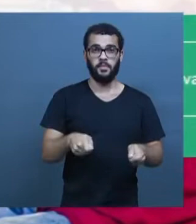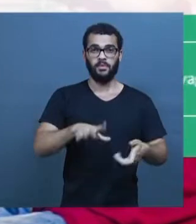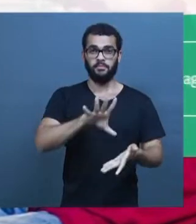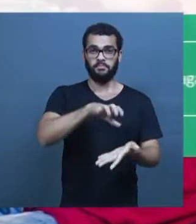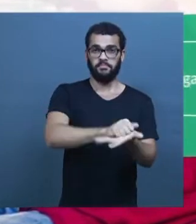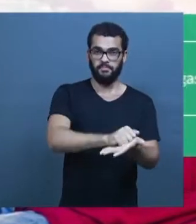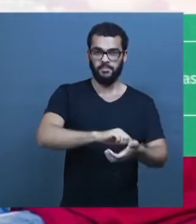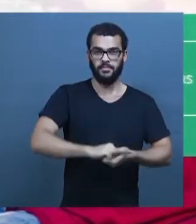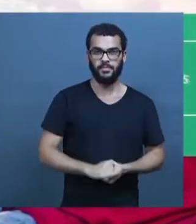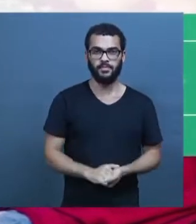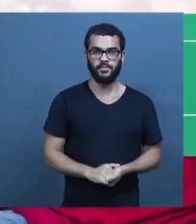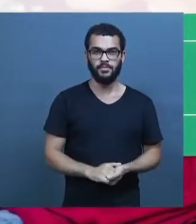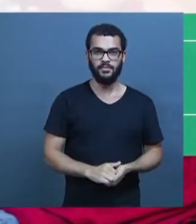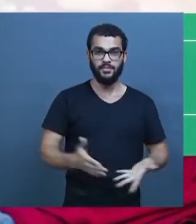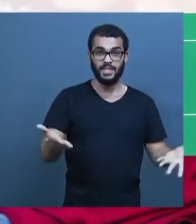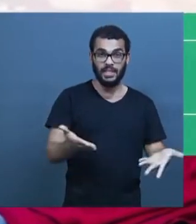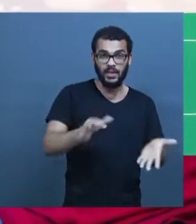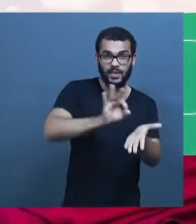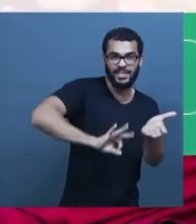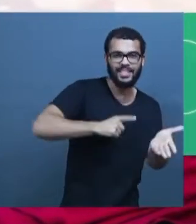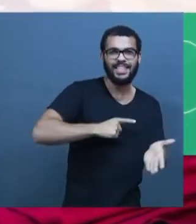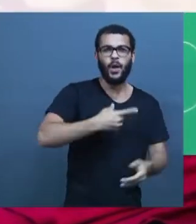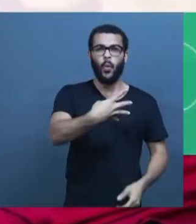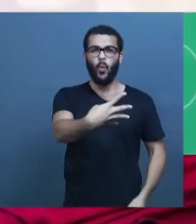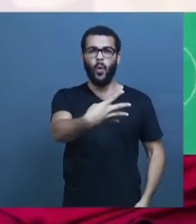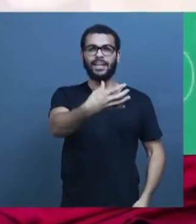inscrição da edição 2019 oferta